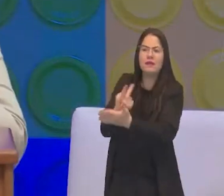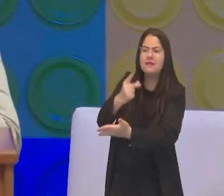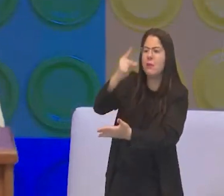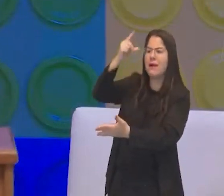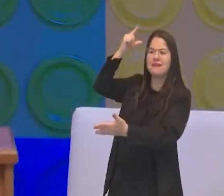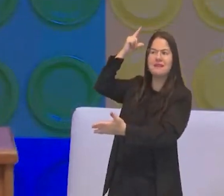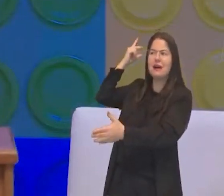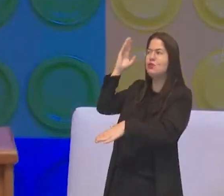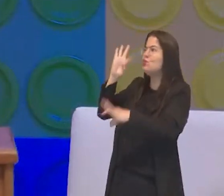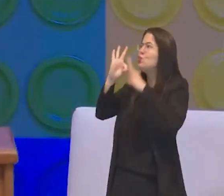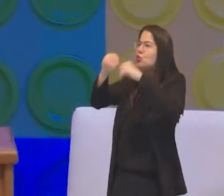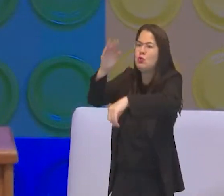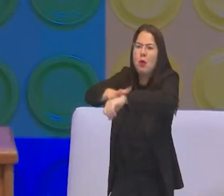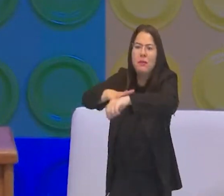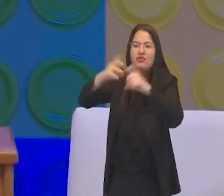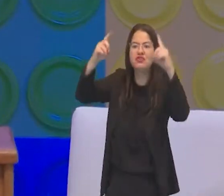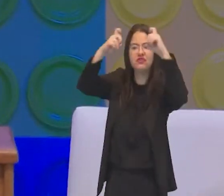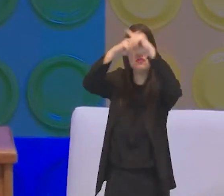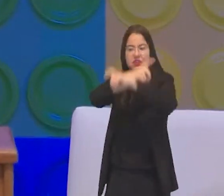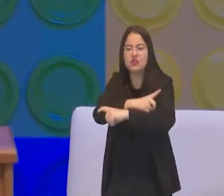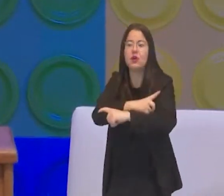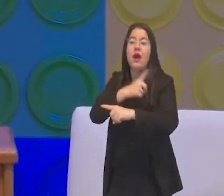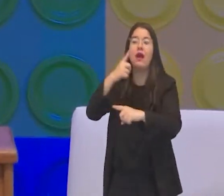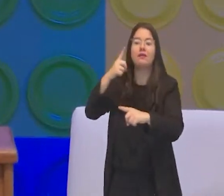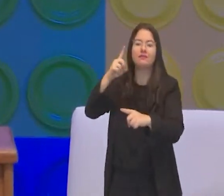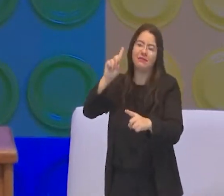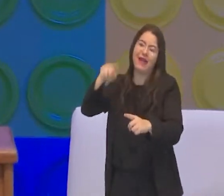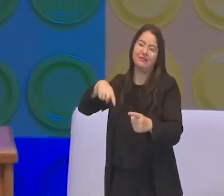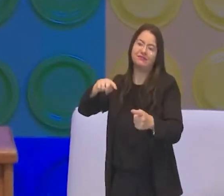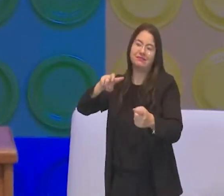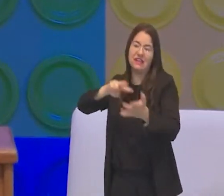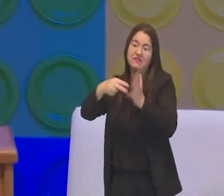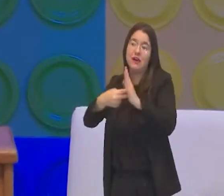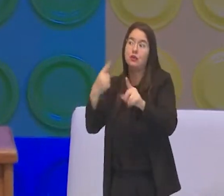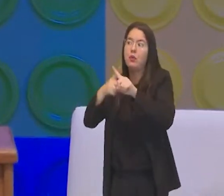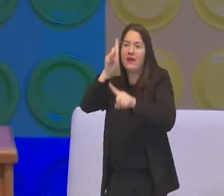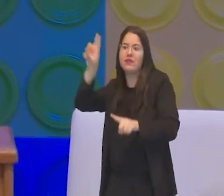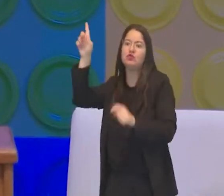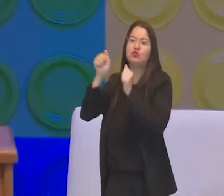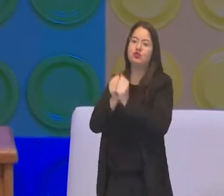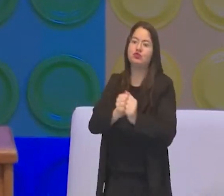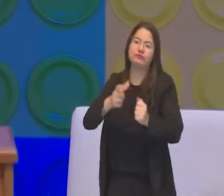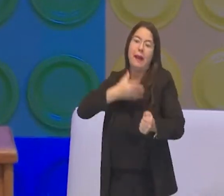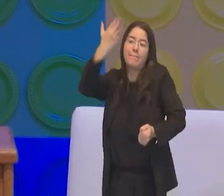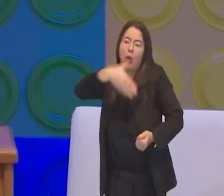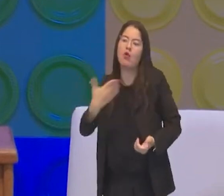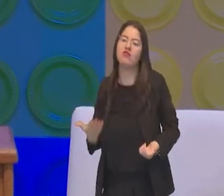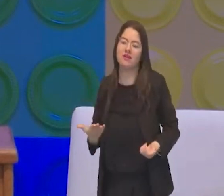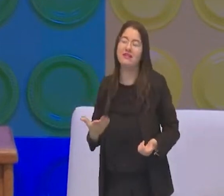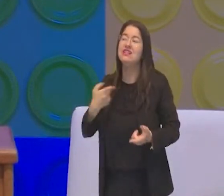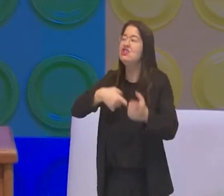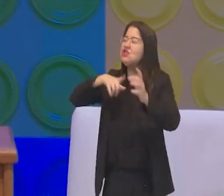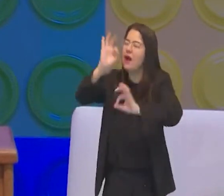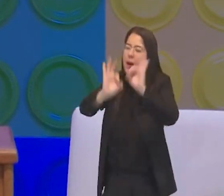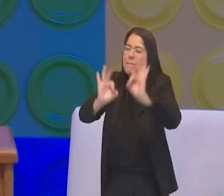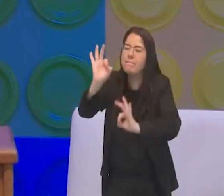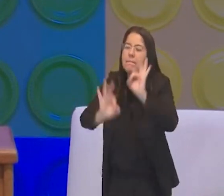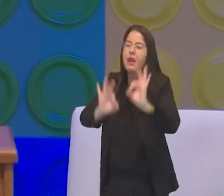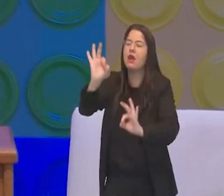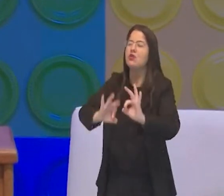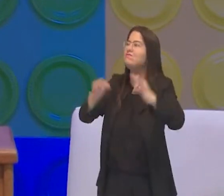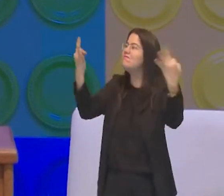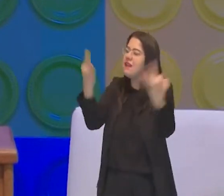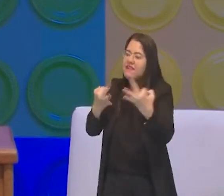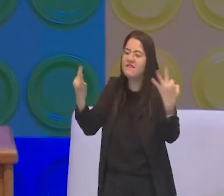aqueles momentos difíceis que ele passou, ele não estava sozinho e tinha um plano muito